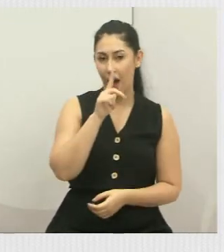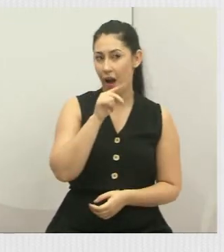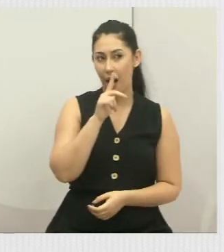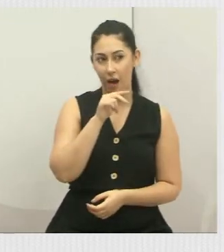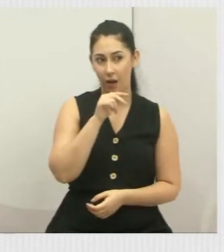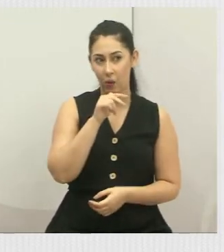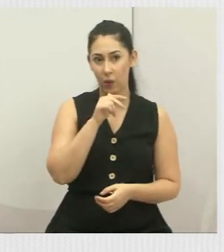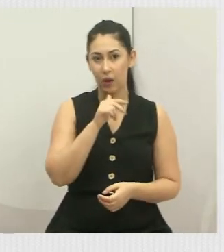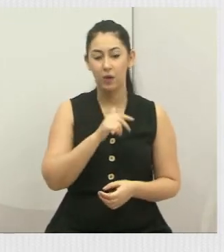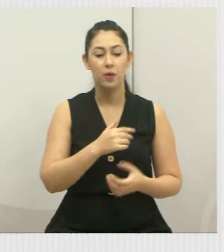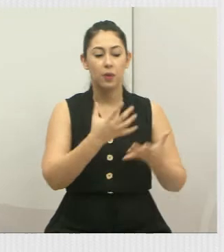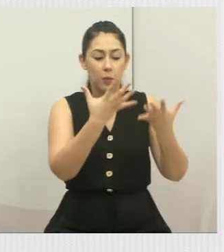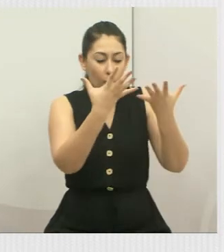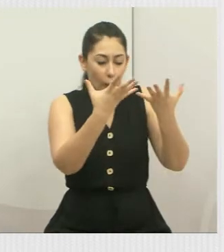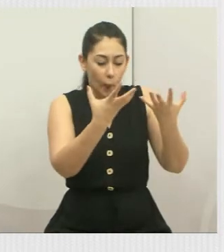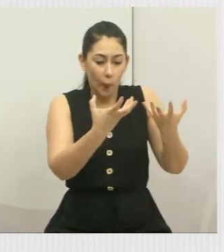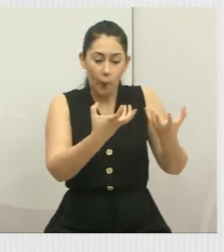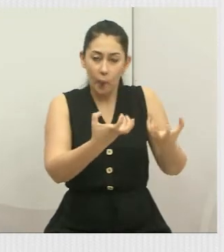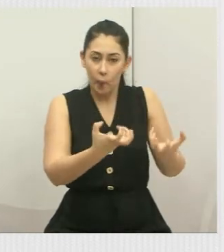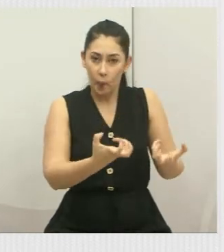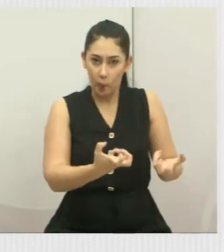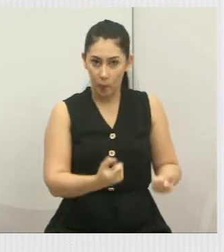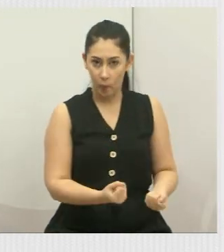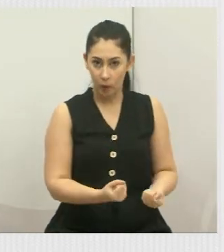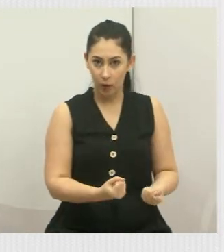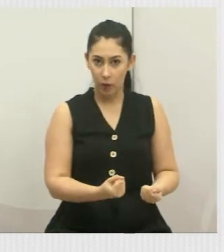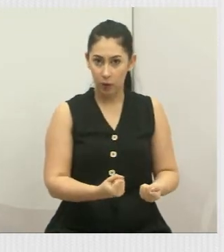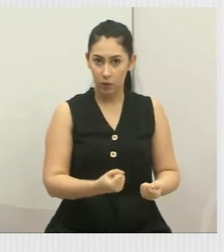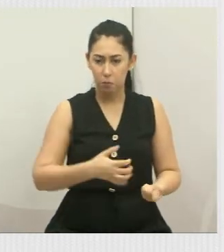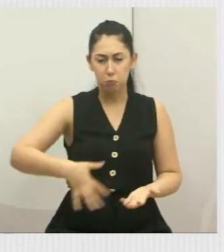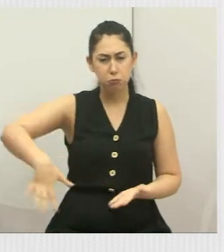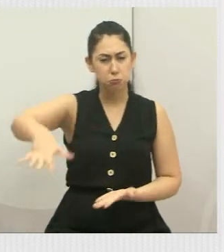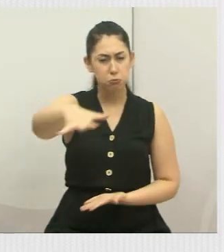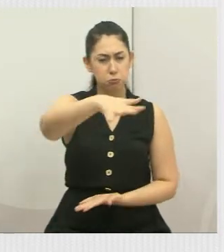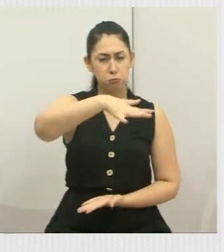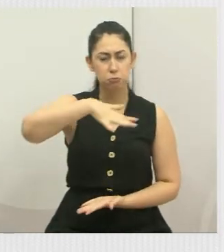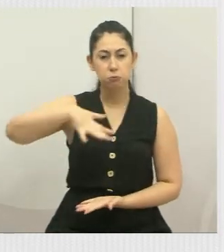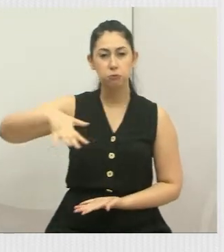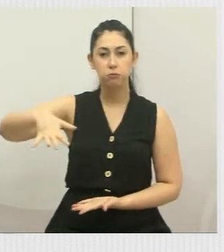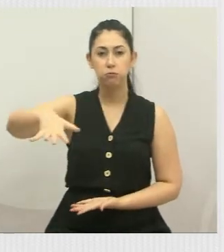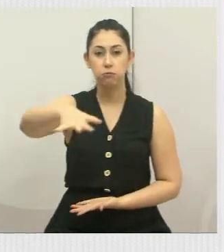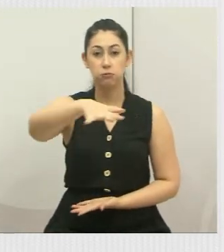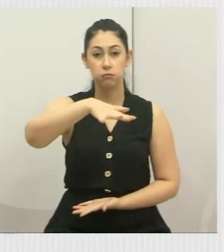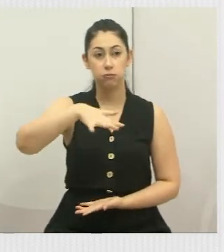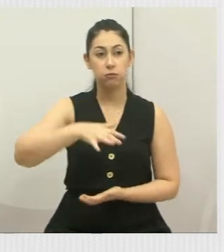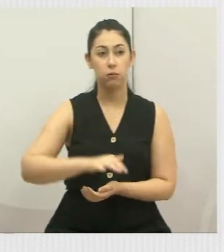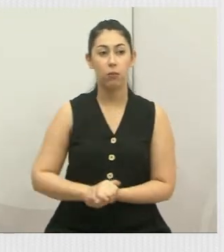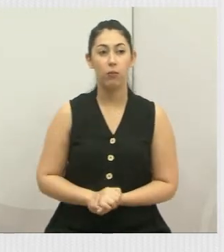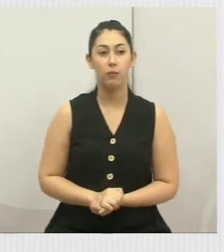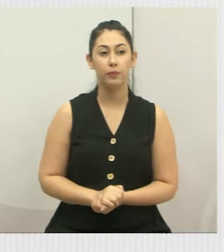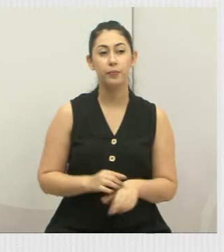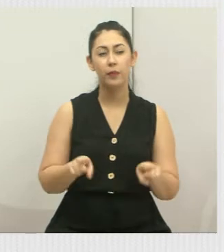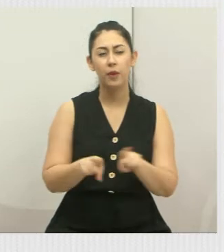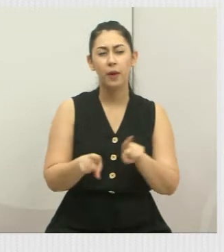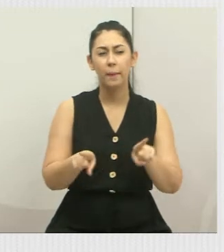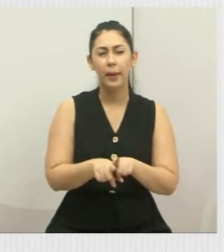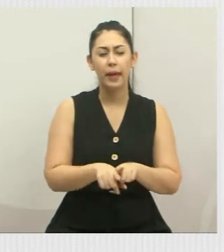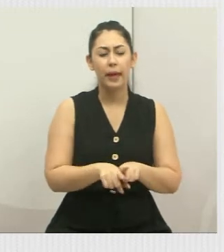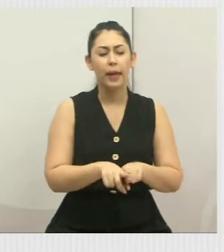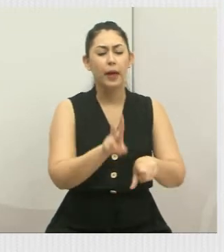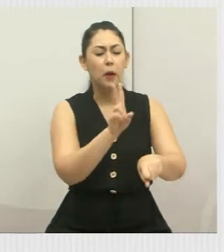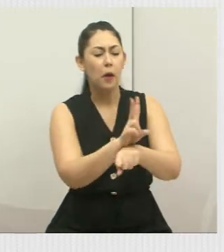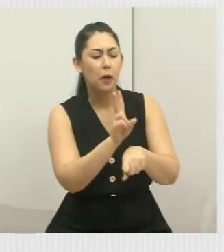de drenagem e manejo de águas pluviais em toda a área urbana, tá? O tratamento, limpeza e